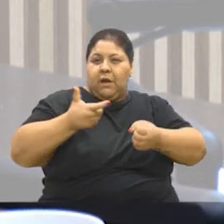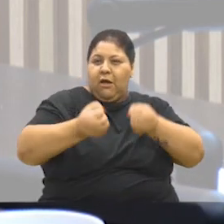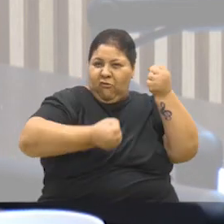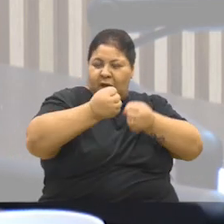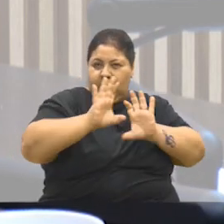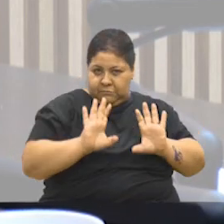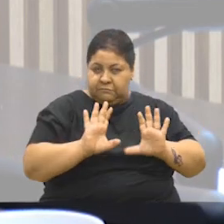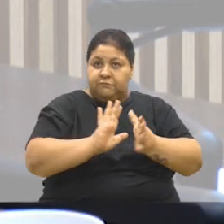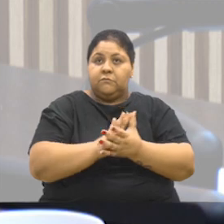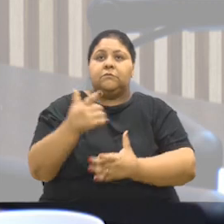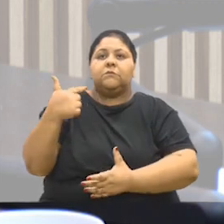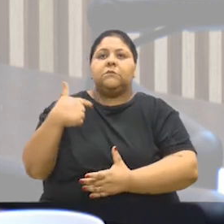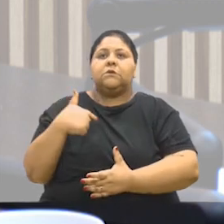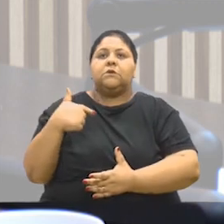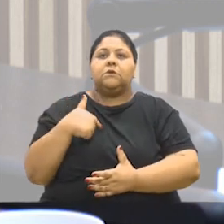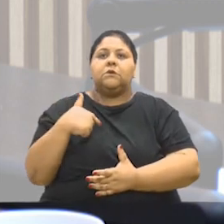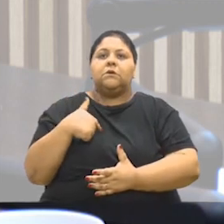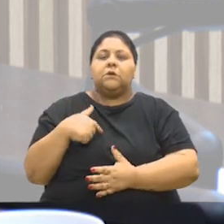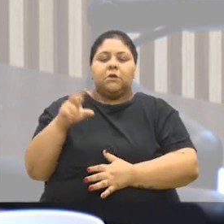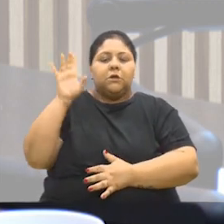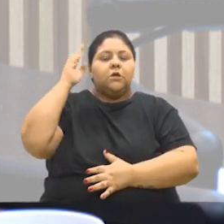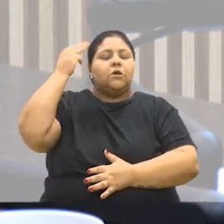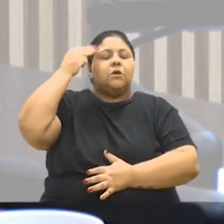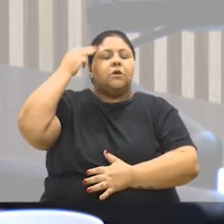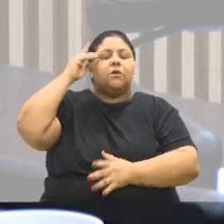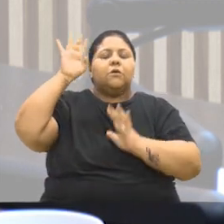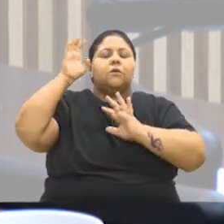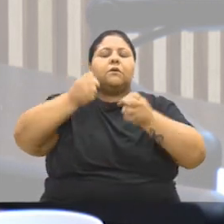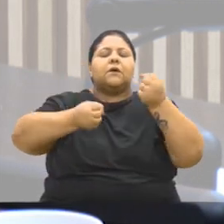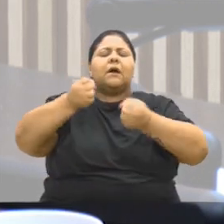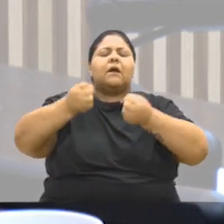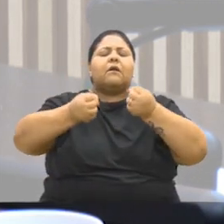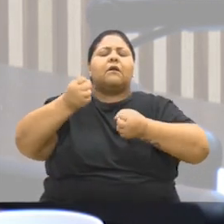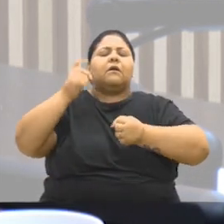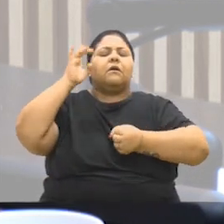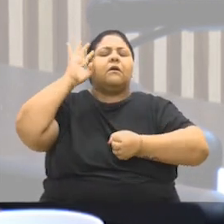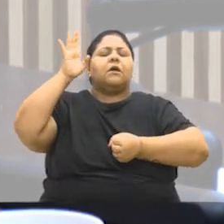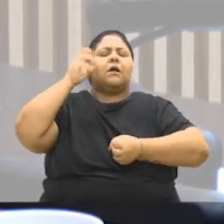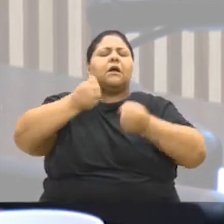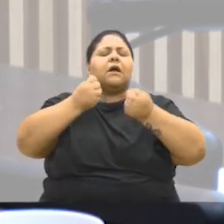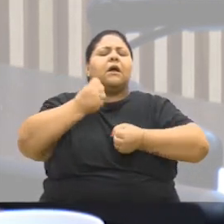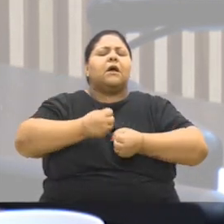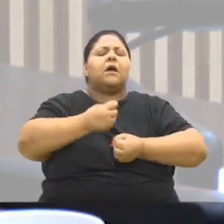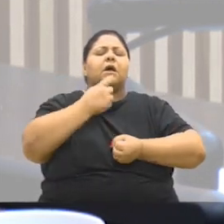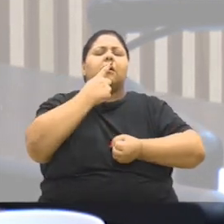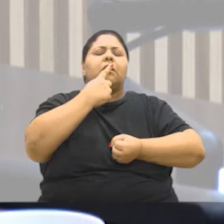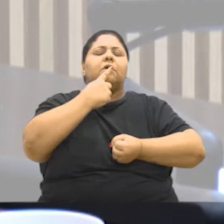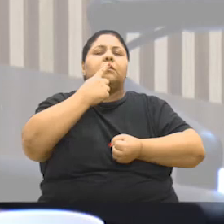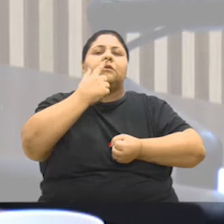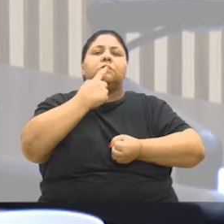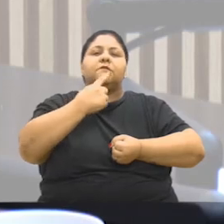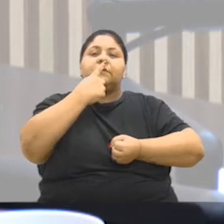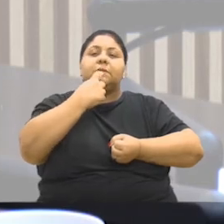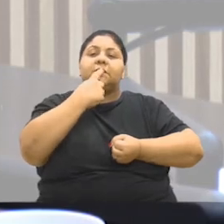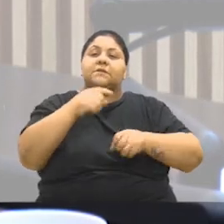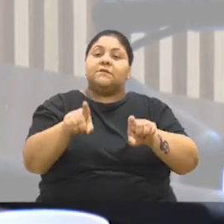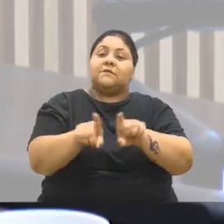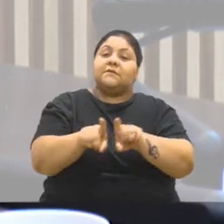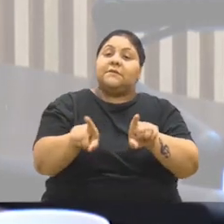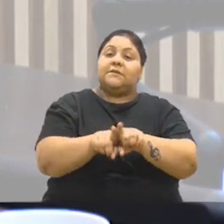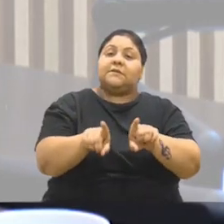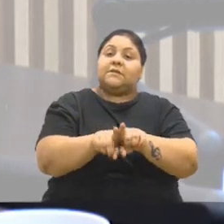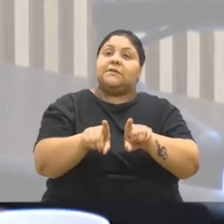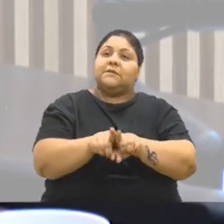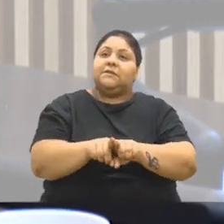Aí eu levanto de manhã e eu mentalizo aquele carro. Suponhamos, eu quero aquele carro vermelho com bancos de couro. Aí eu me imagino segurando a mão